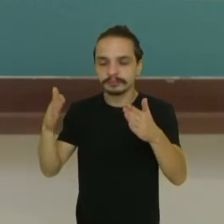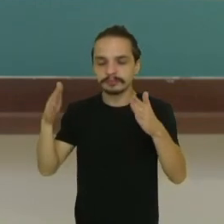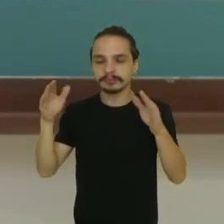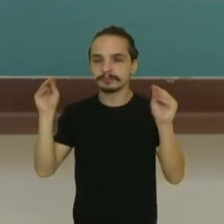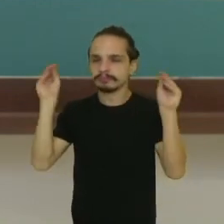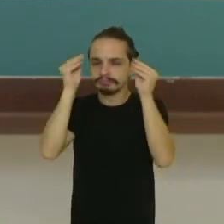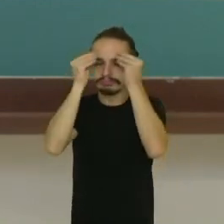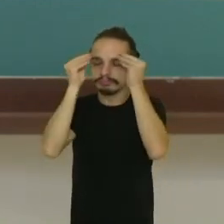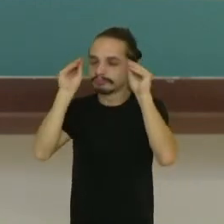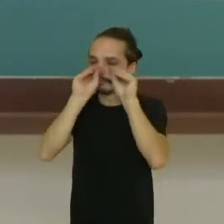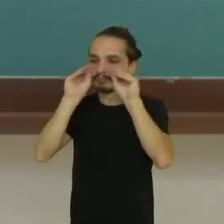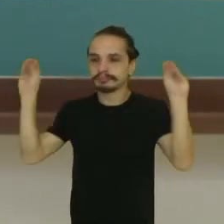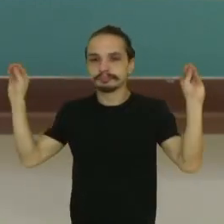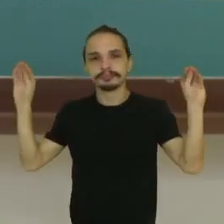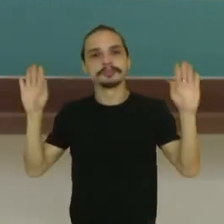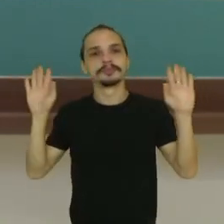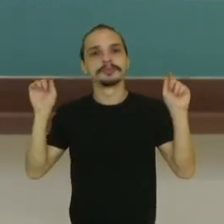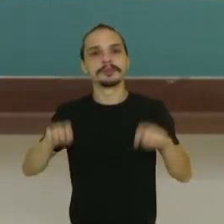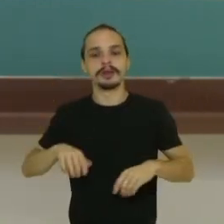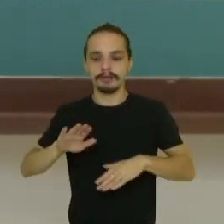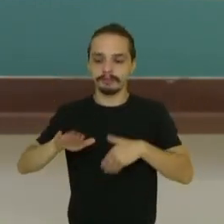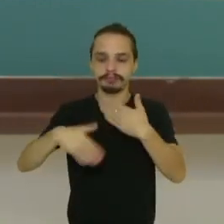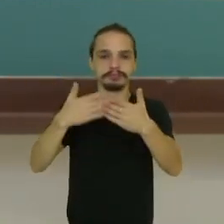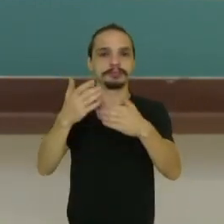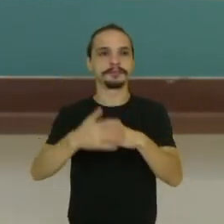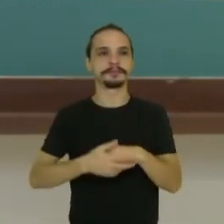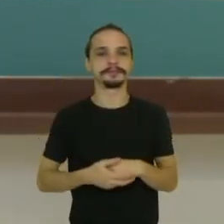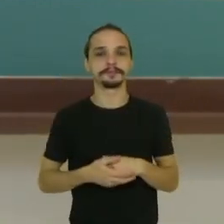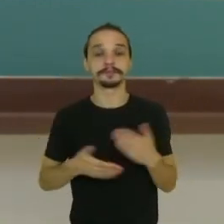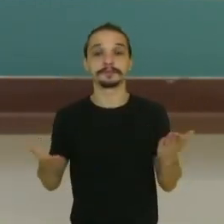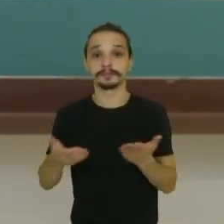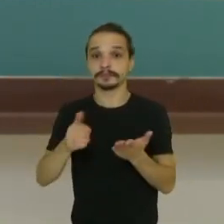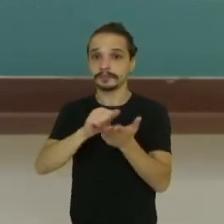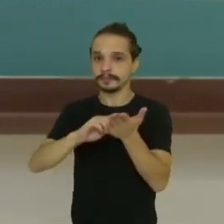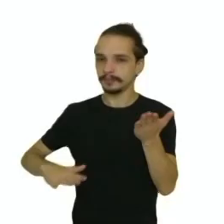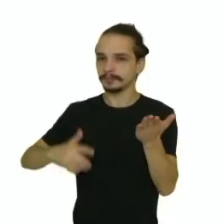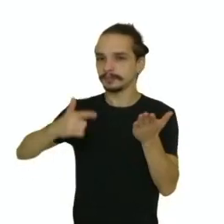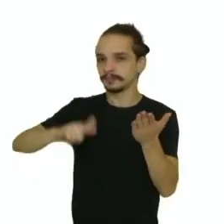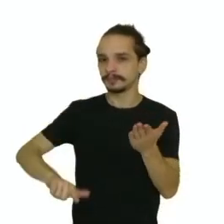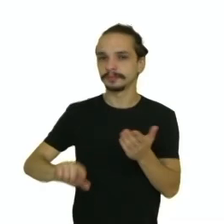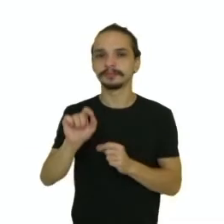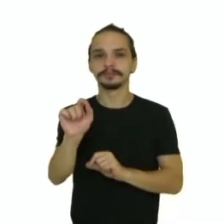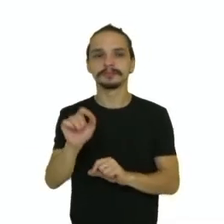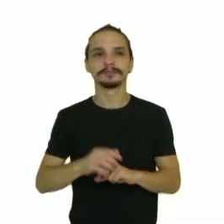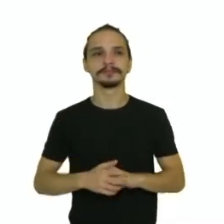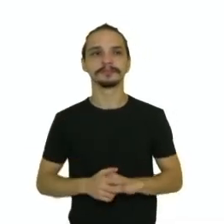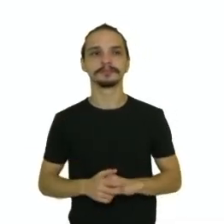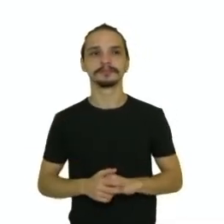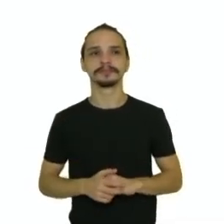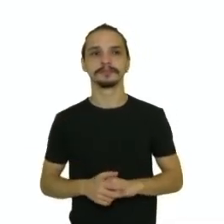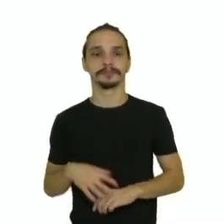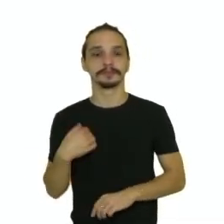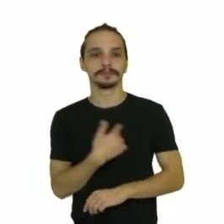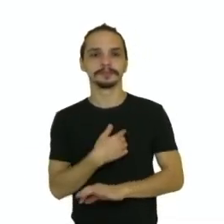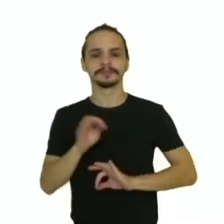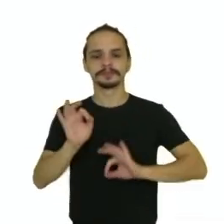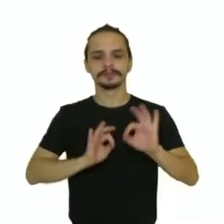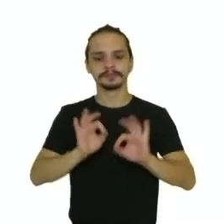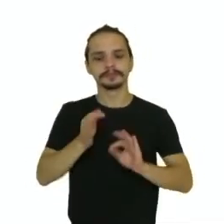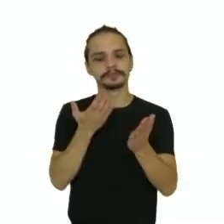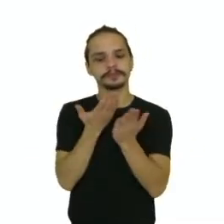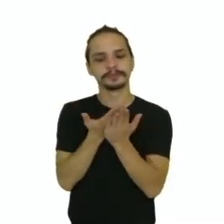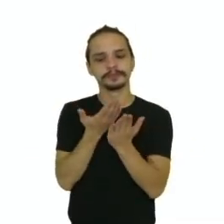desenvolver as minhas atividades e aqui a gente chega a mais uma atividade Olha só quando nos preparamos para